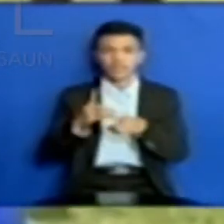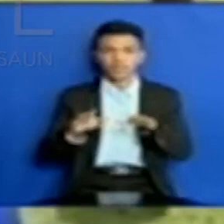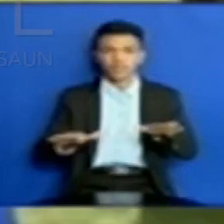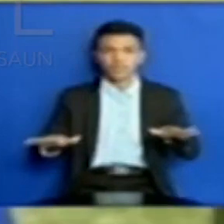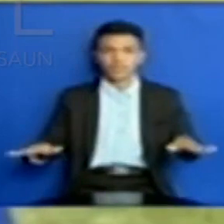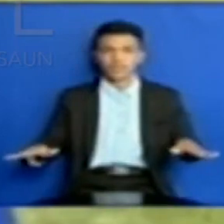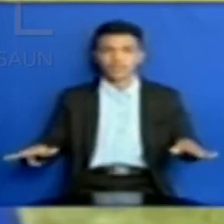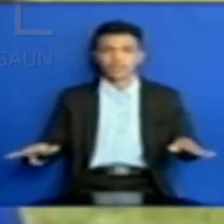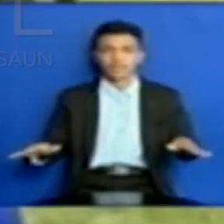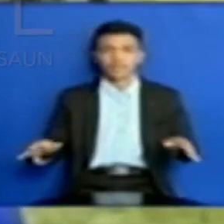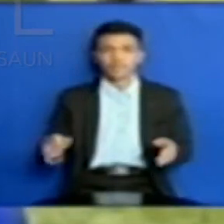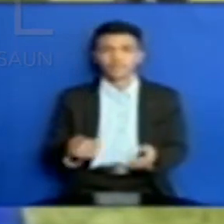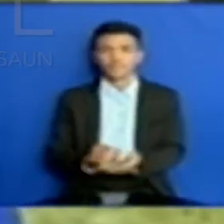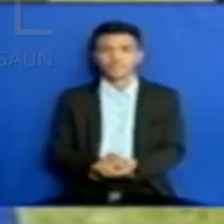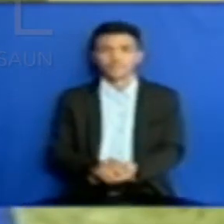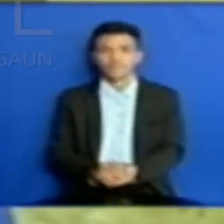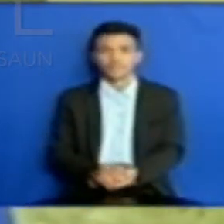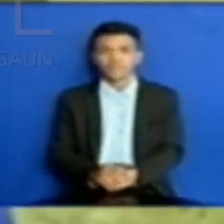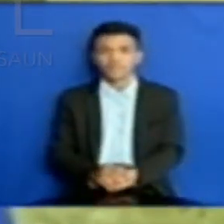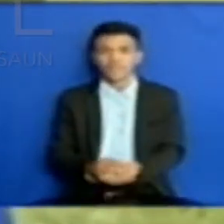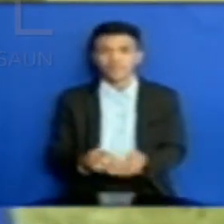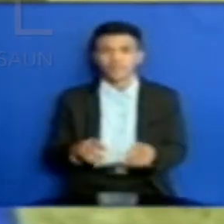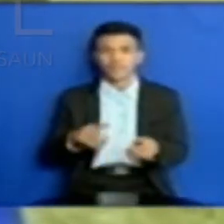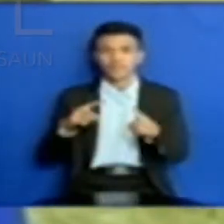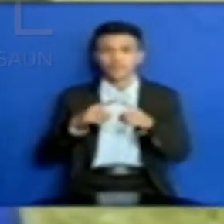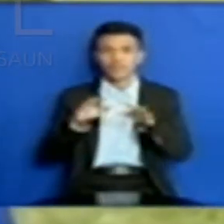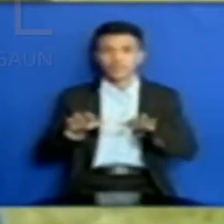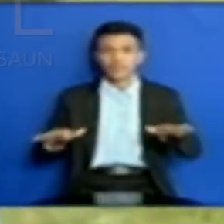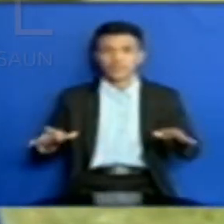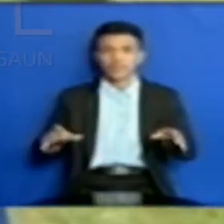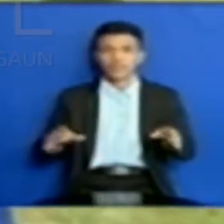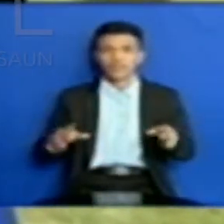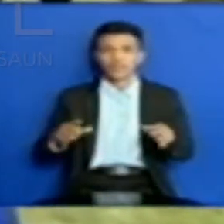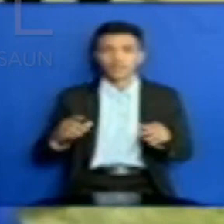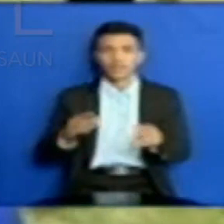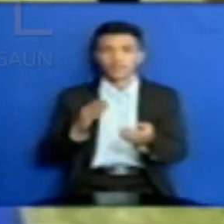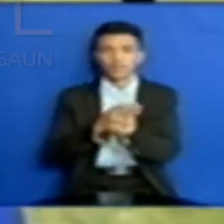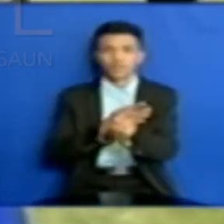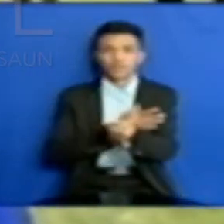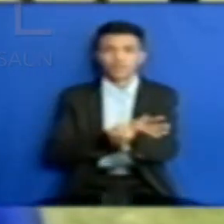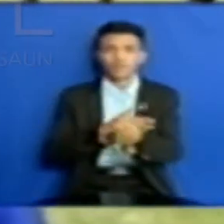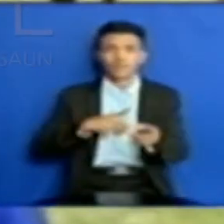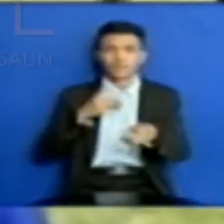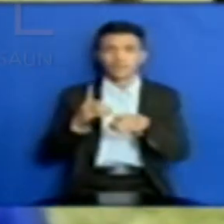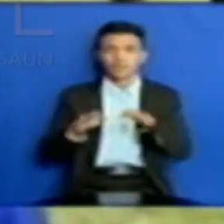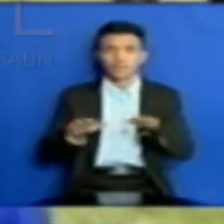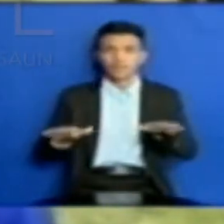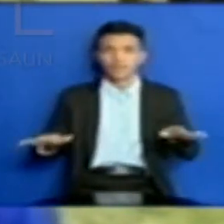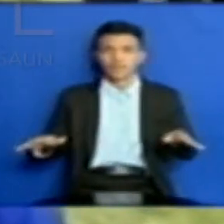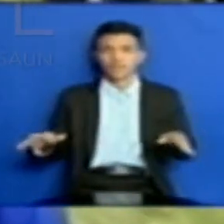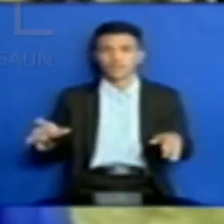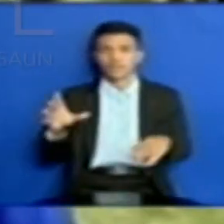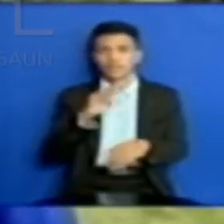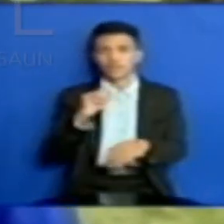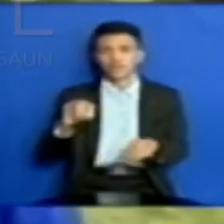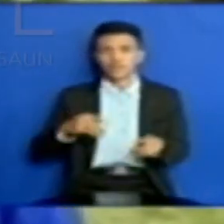dire itu fundamental hat di ya labari sira dire itu memori dire itu pesan dire itu pesan mos ba dire